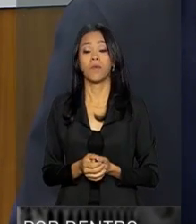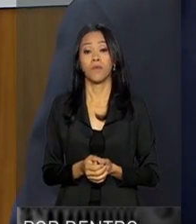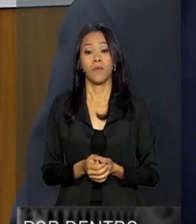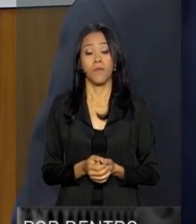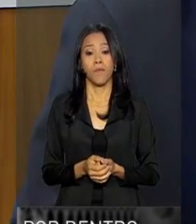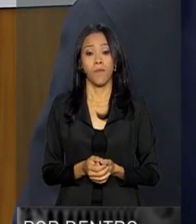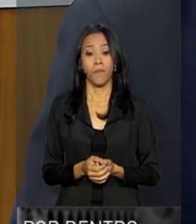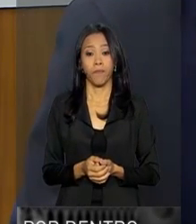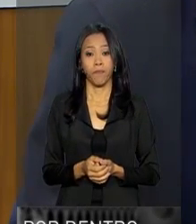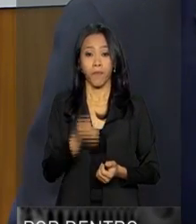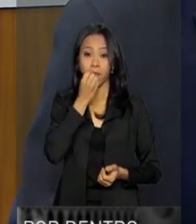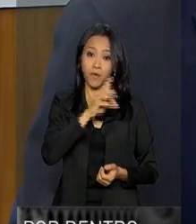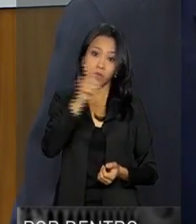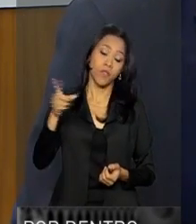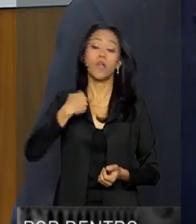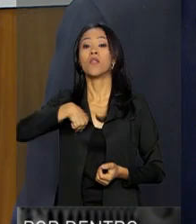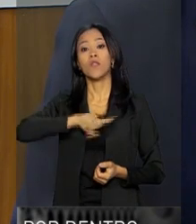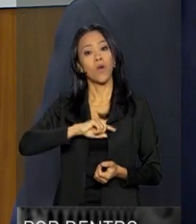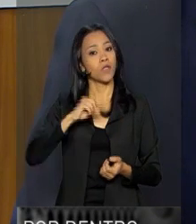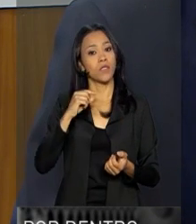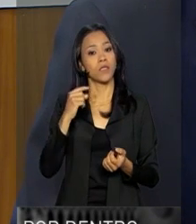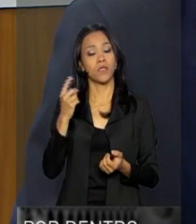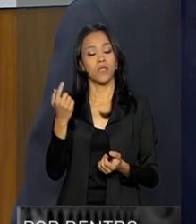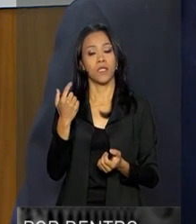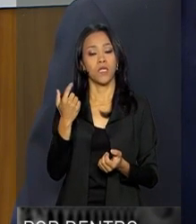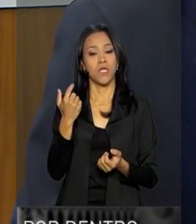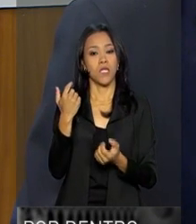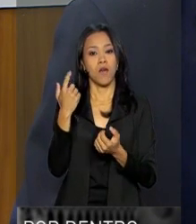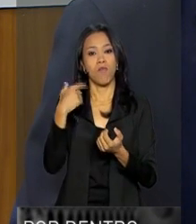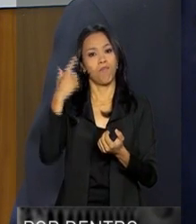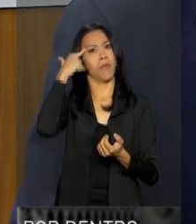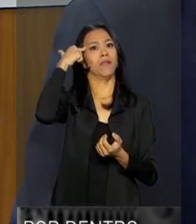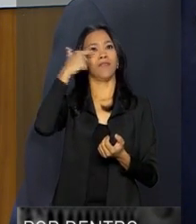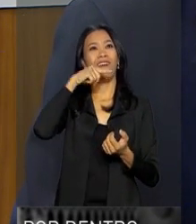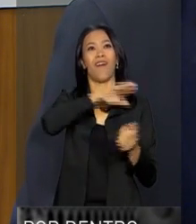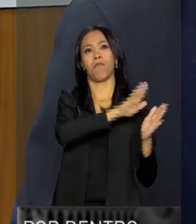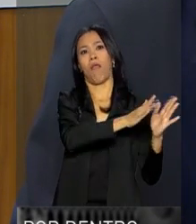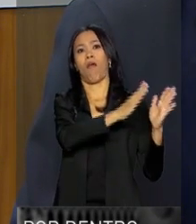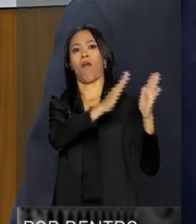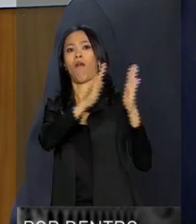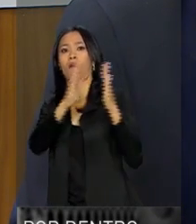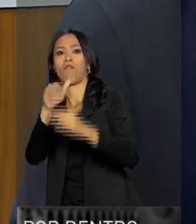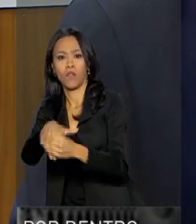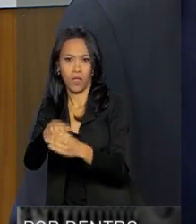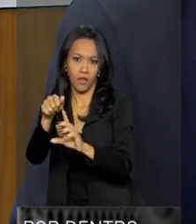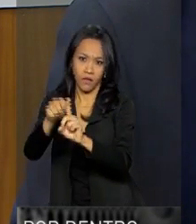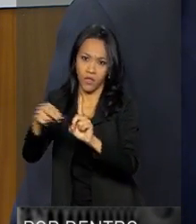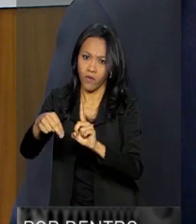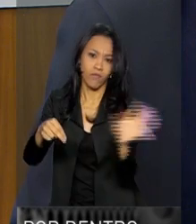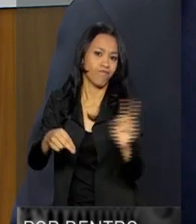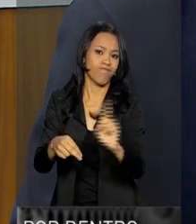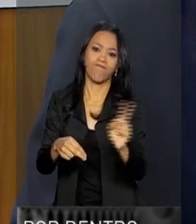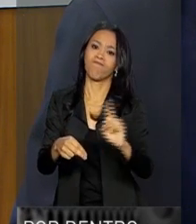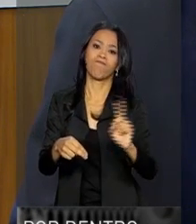nós não trabalhamos com hipóteses de votar em novembro o trabalho que está sendo feito pelo governo federal é no sentido de